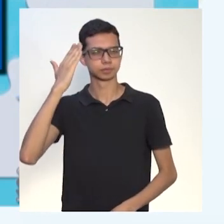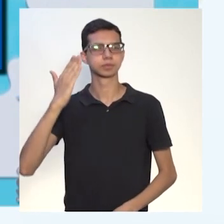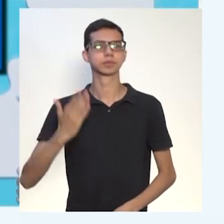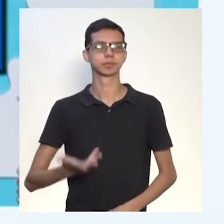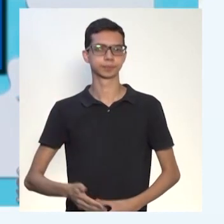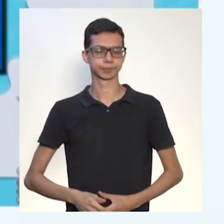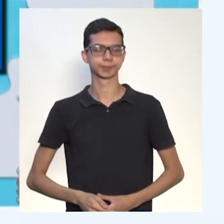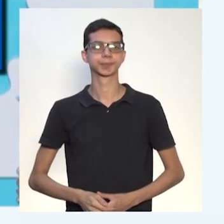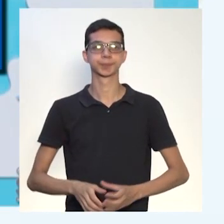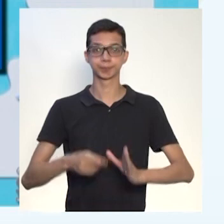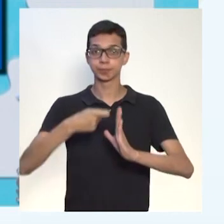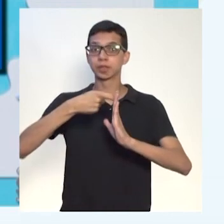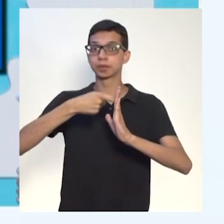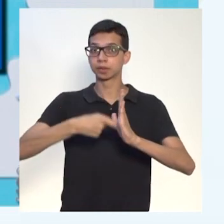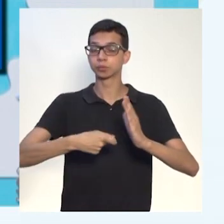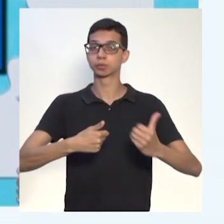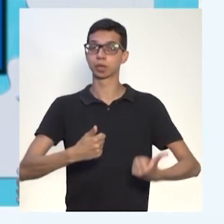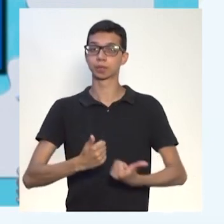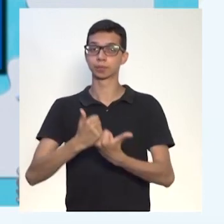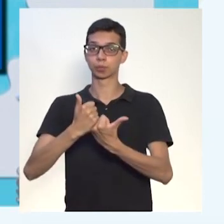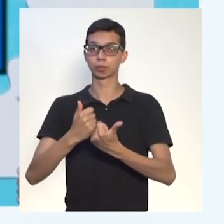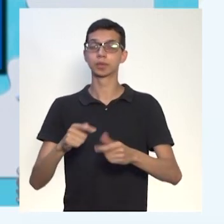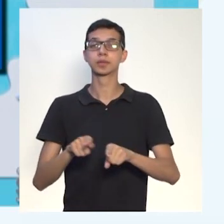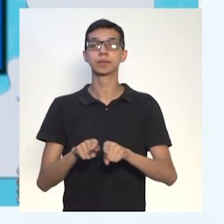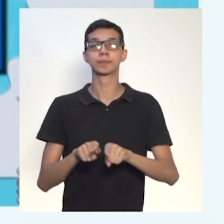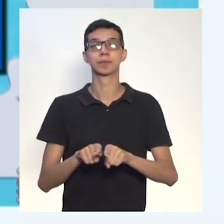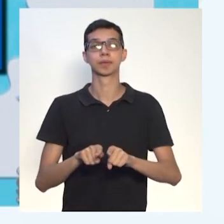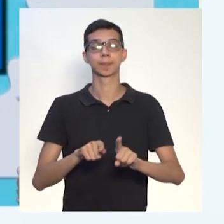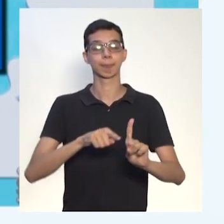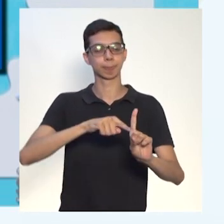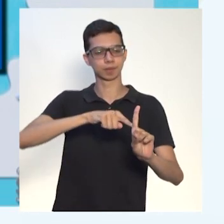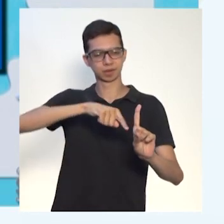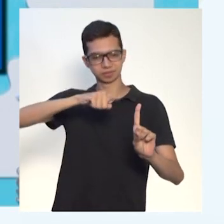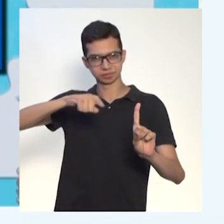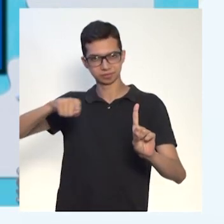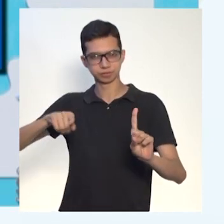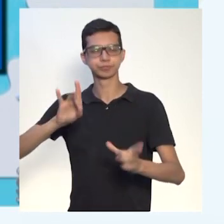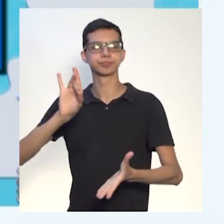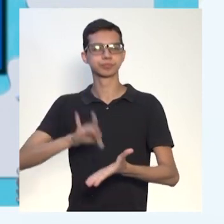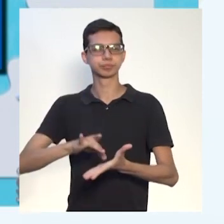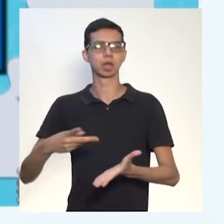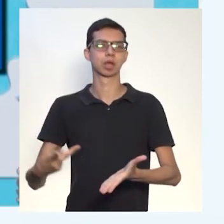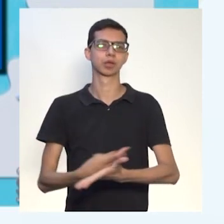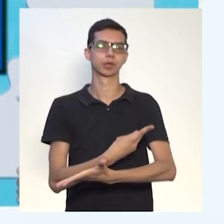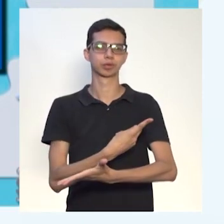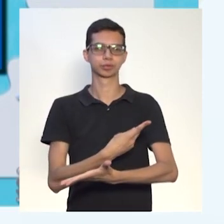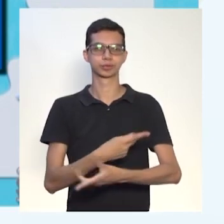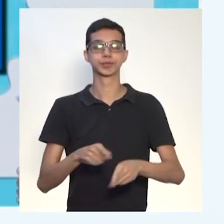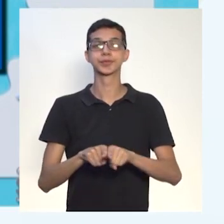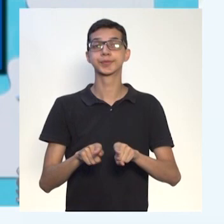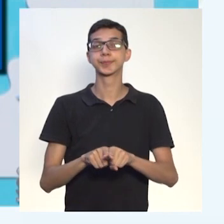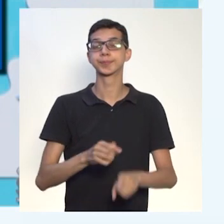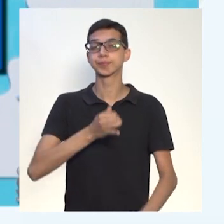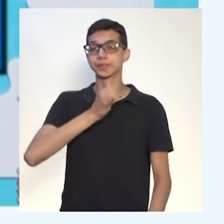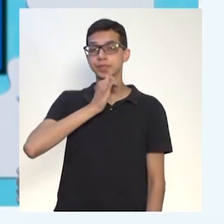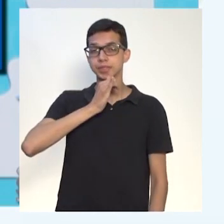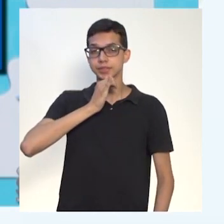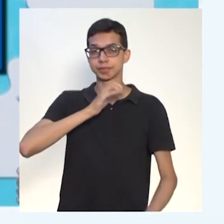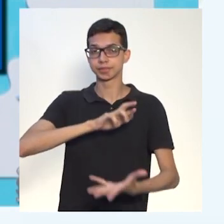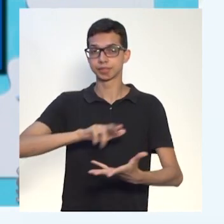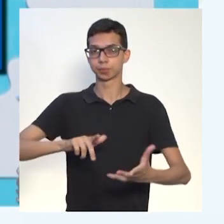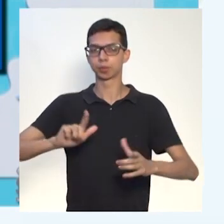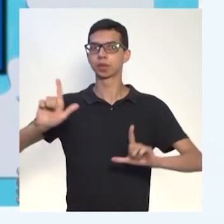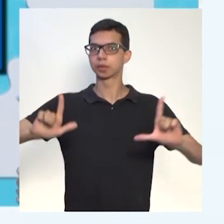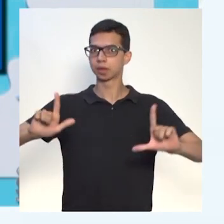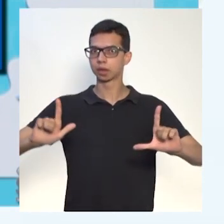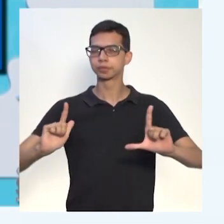os textos motivadores, os dados estatísticos, os fatos, as citações, os exemplos. Printou a tela aí?